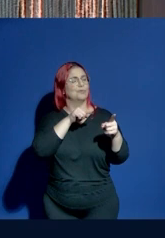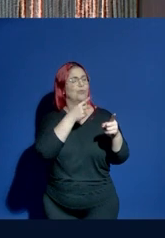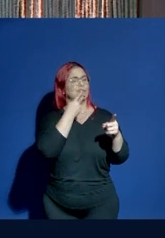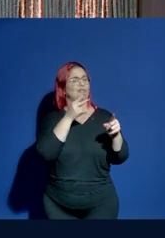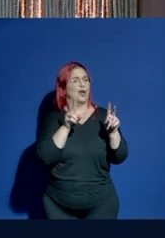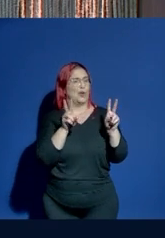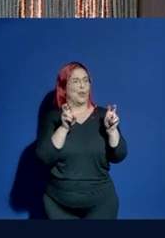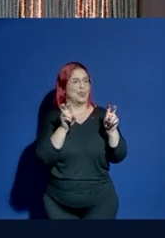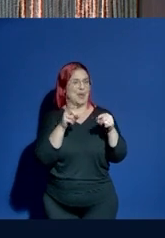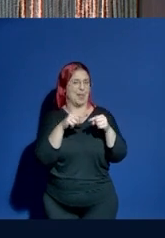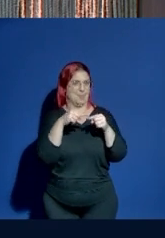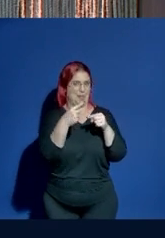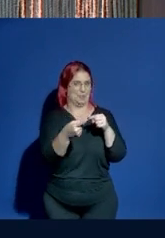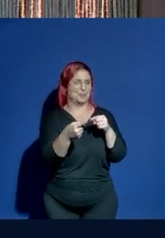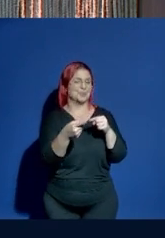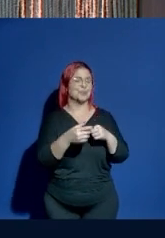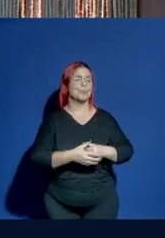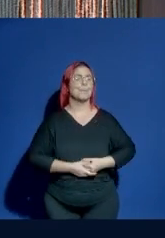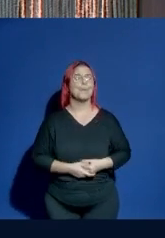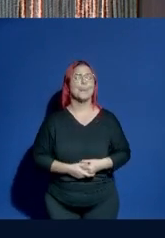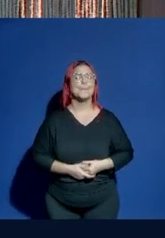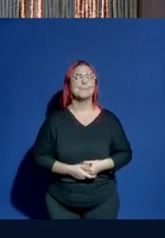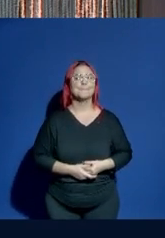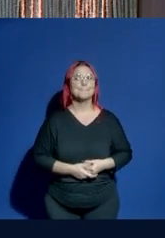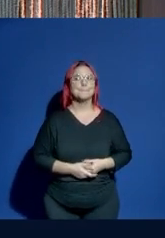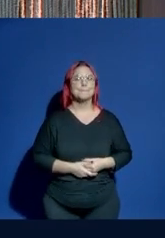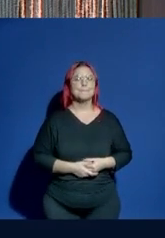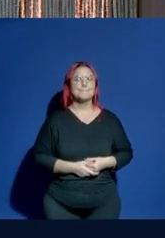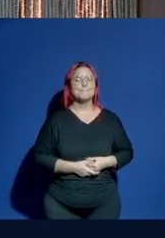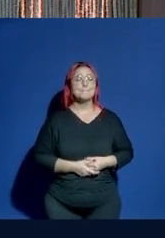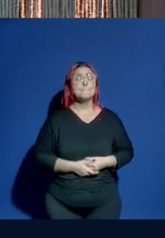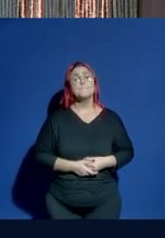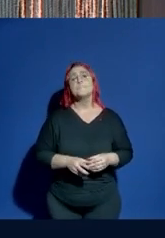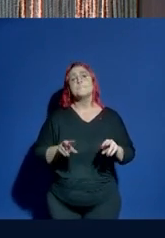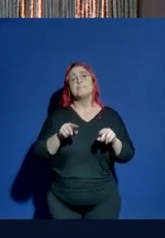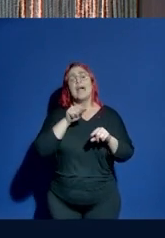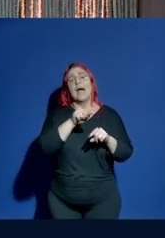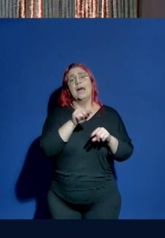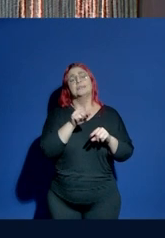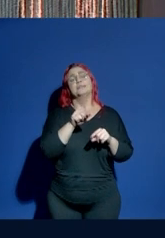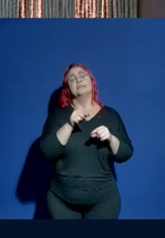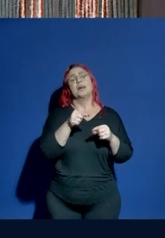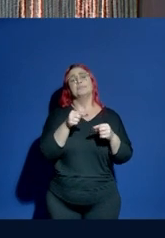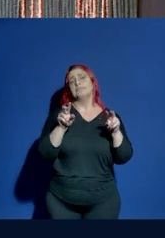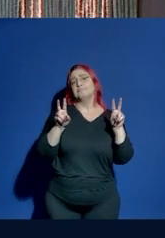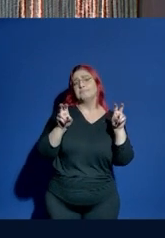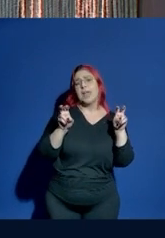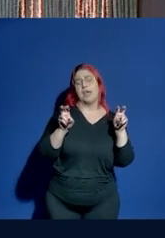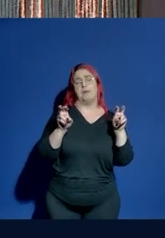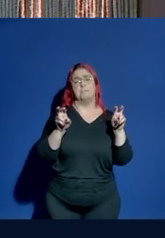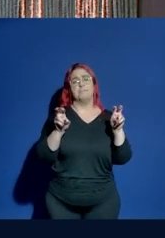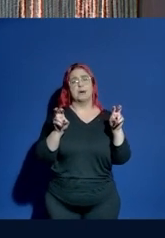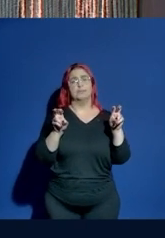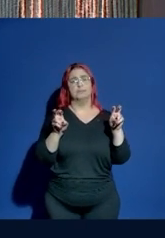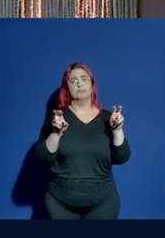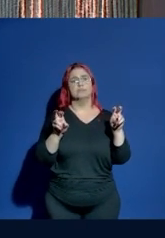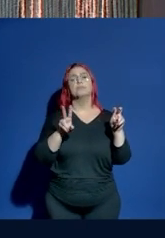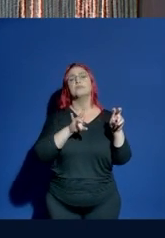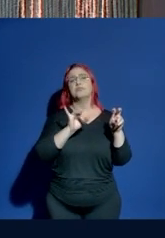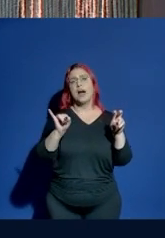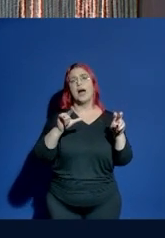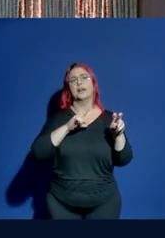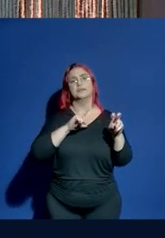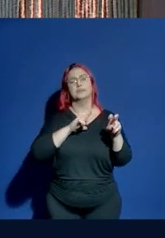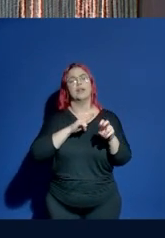pouquinho no segundo tema que eu queria abordar. Essa demanda, ela provavelmente ela vai trazer bastante exportação